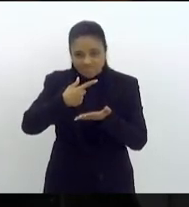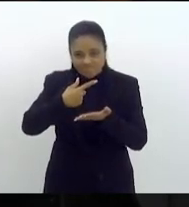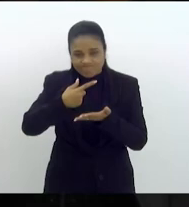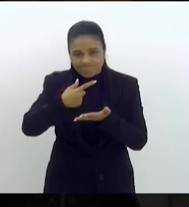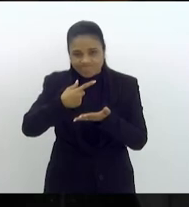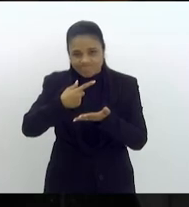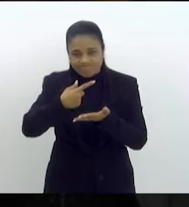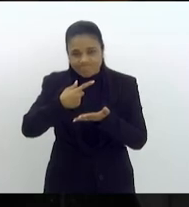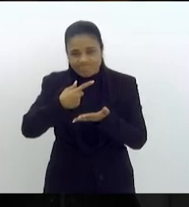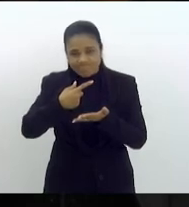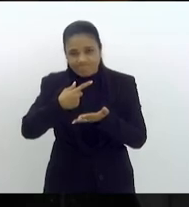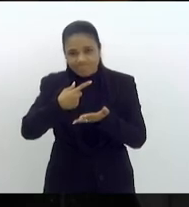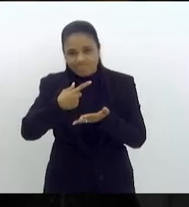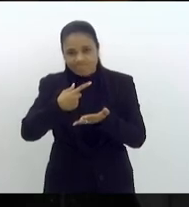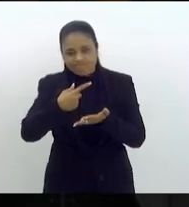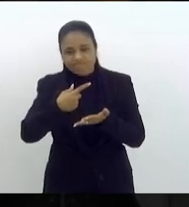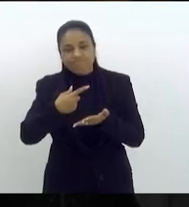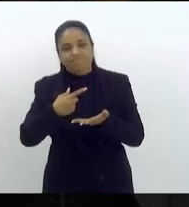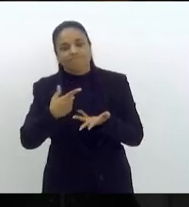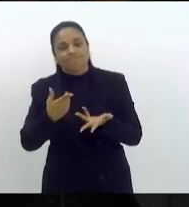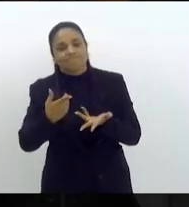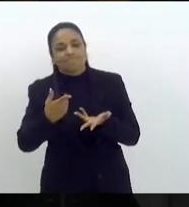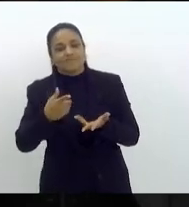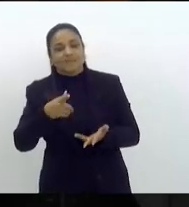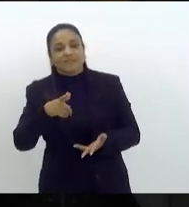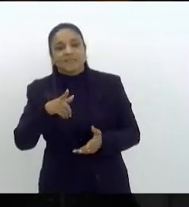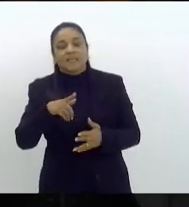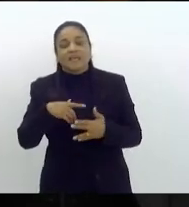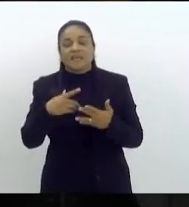ou nenhuma droga ilícita